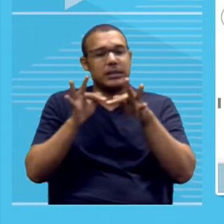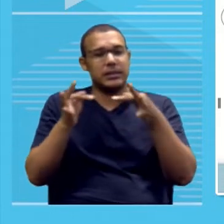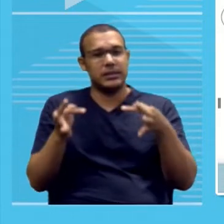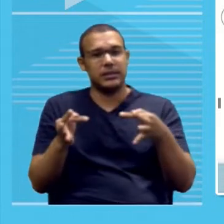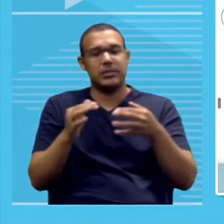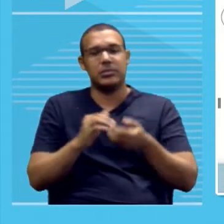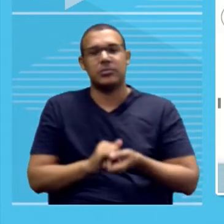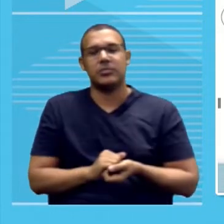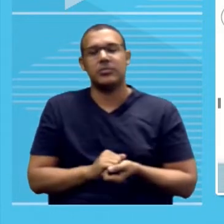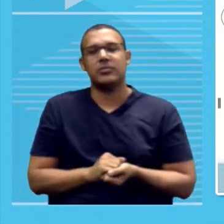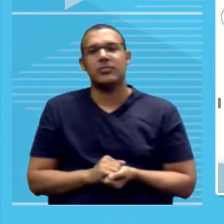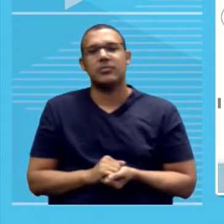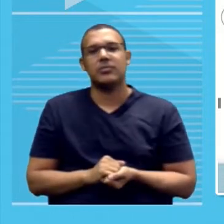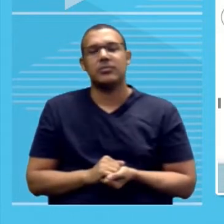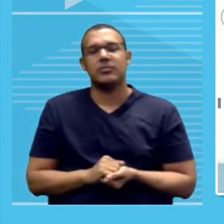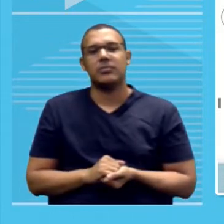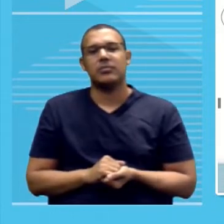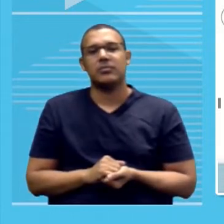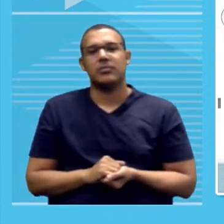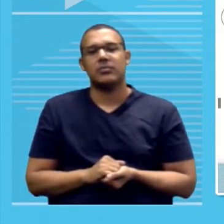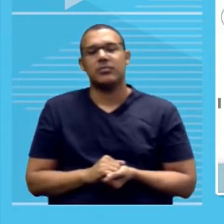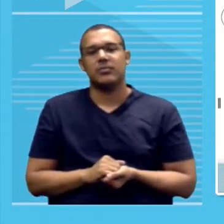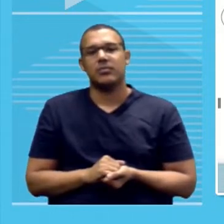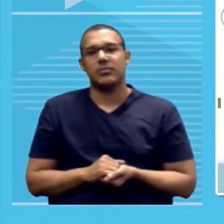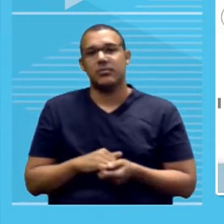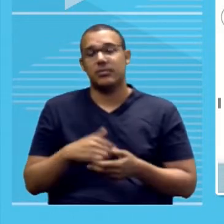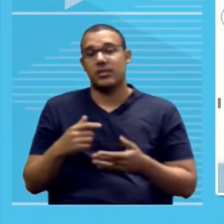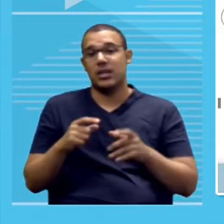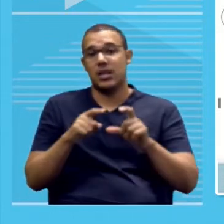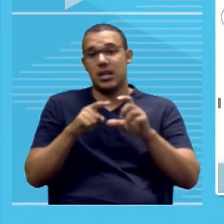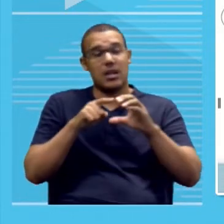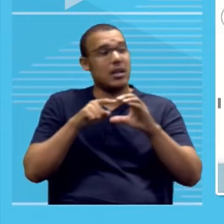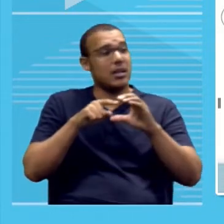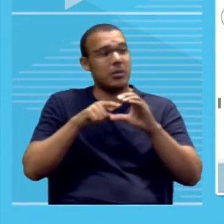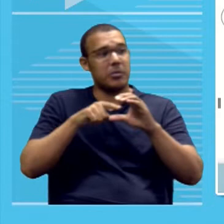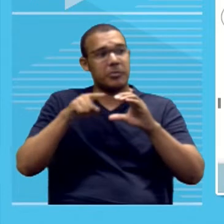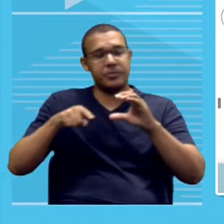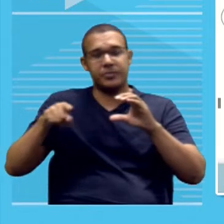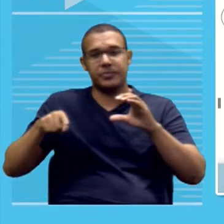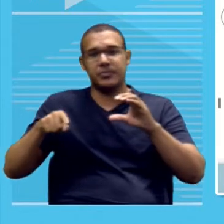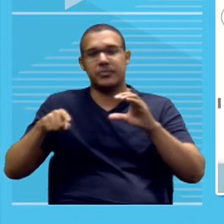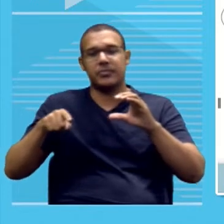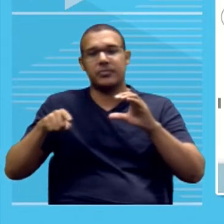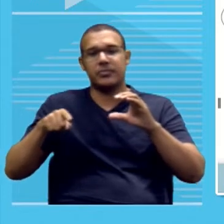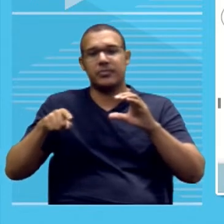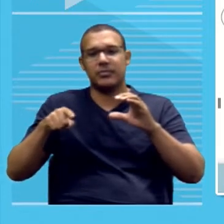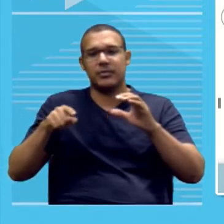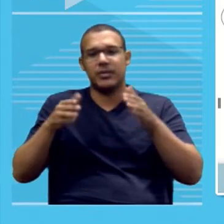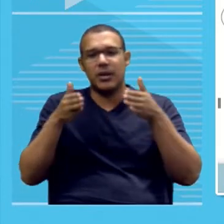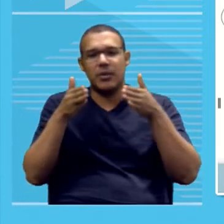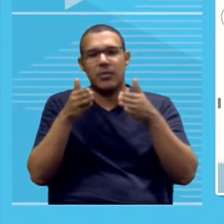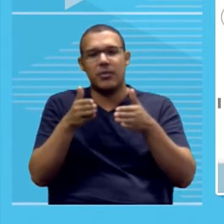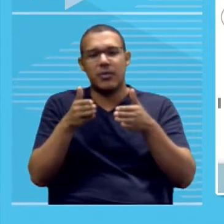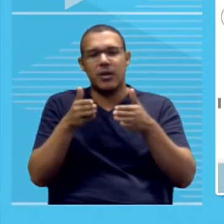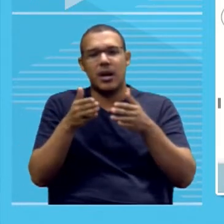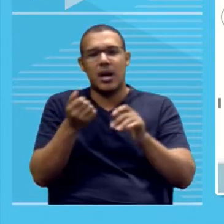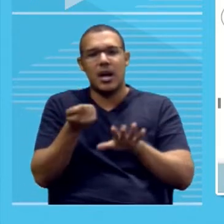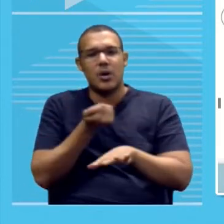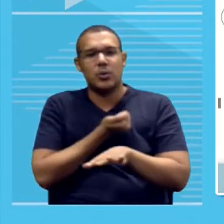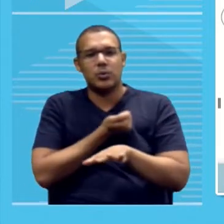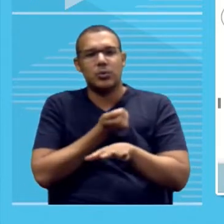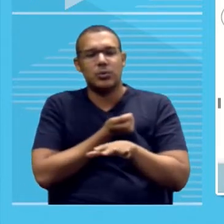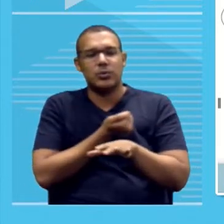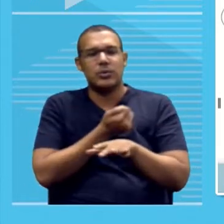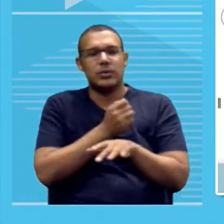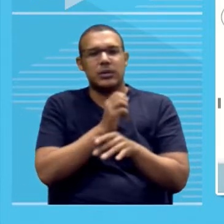Então, essa parte de ter o circuito elétrico simples é que a gente vai limitar o número de